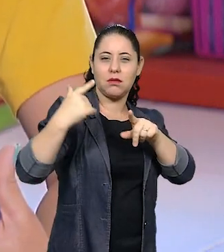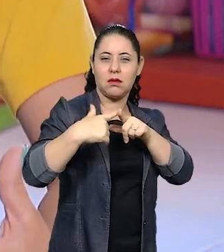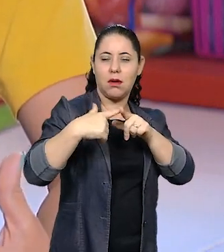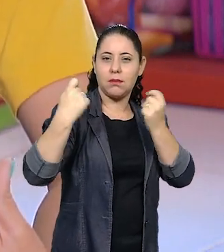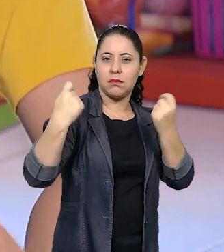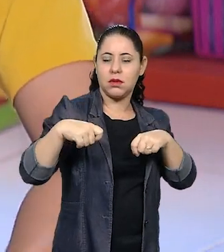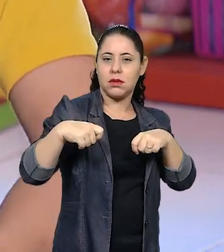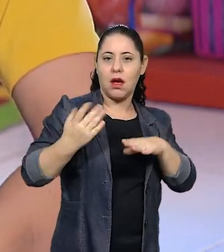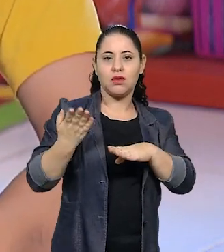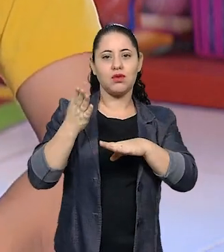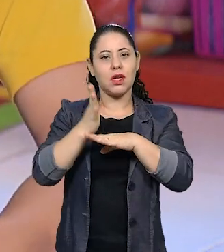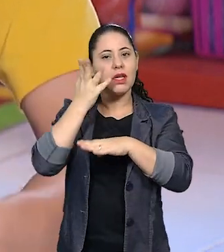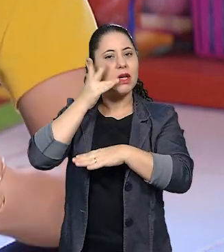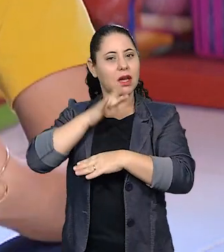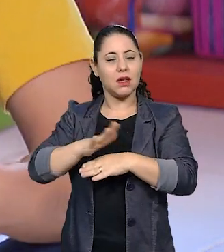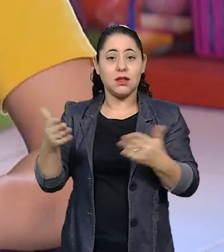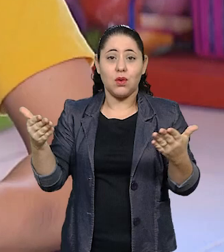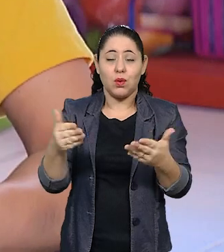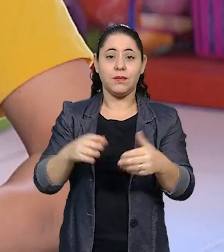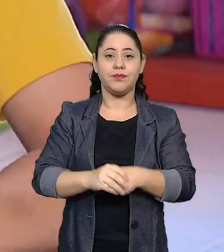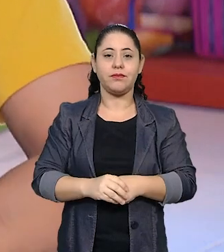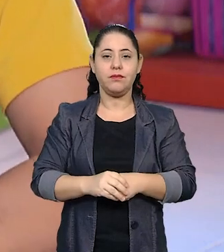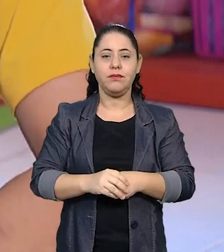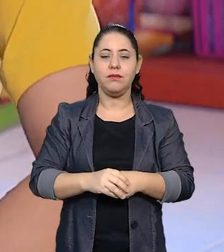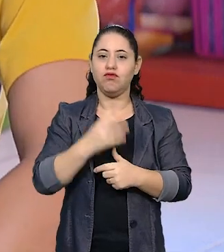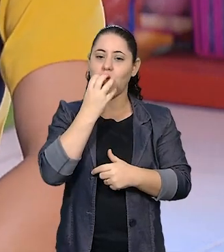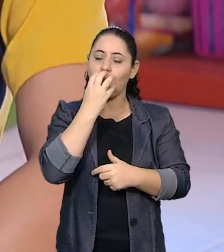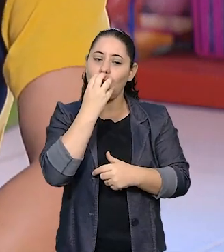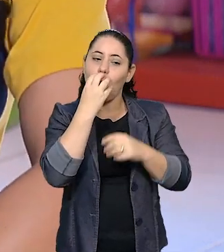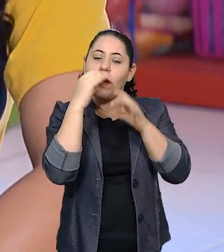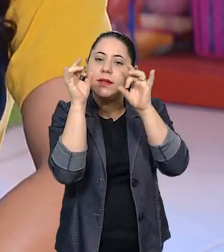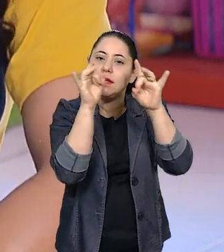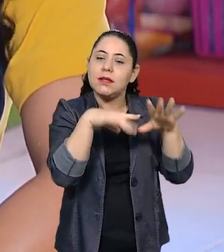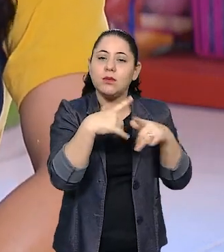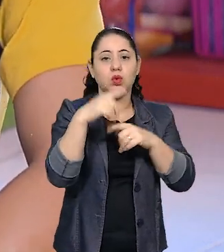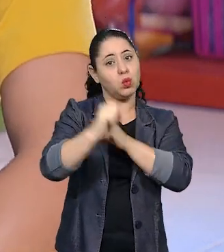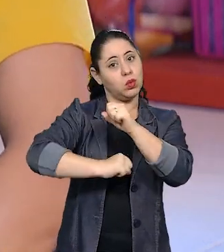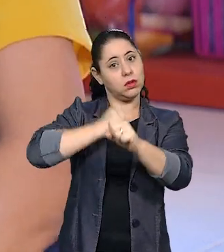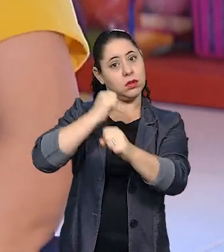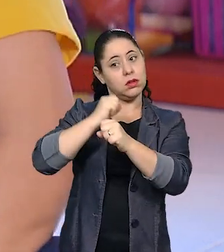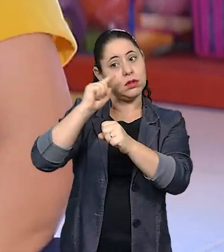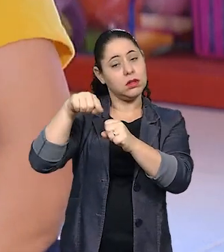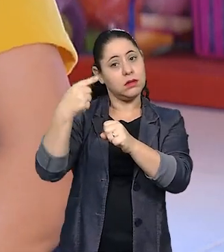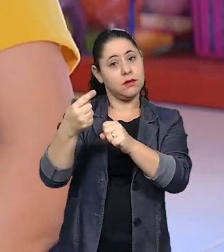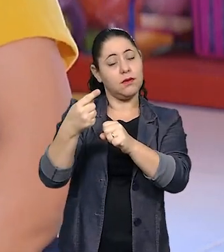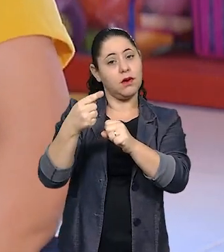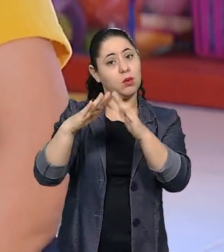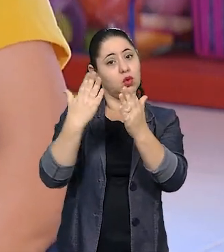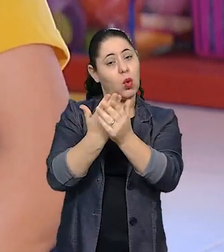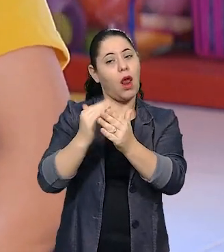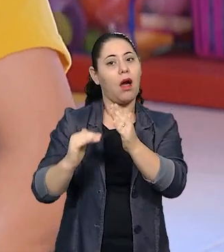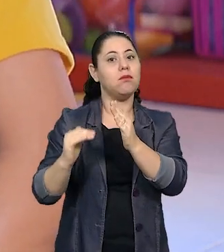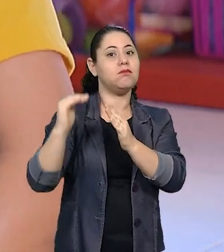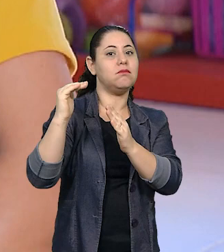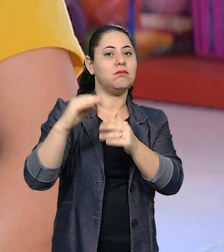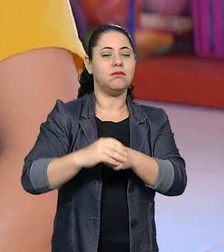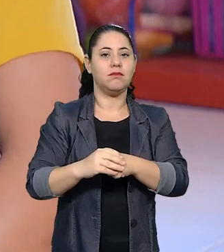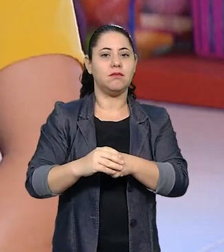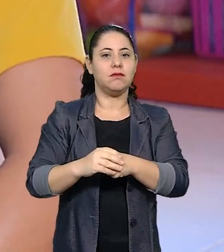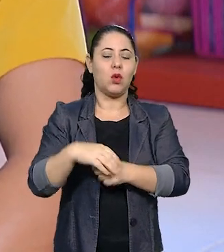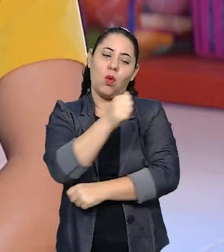errado, ensinando, porque eu não vejo só o agora. Eu penso no futuro deles. Eu falo assim, eu preciso ajudar essa